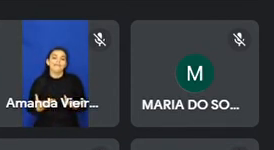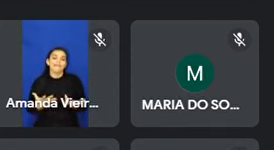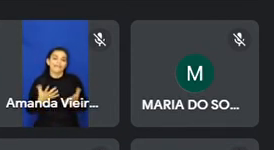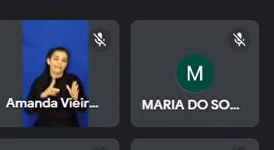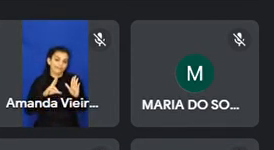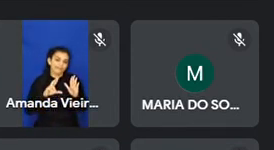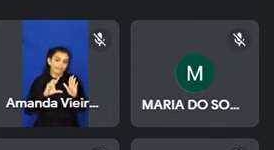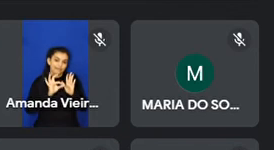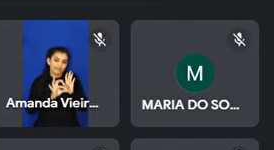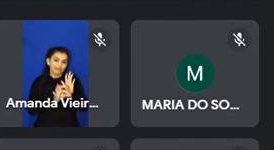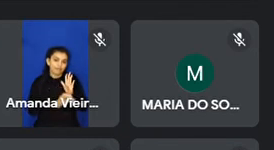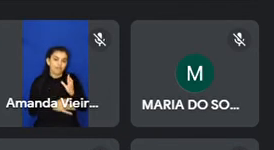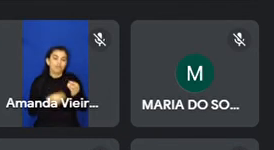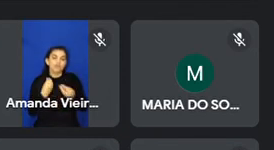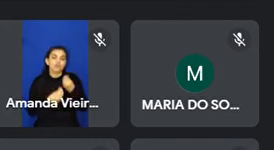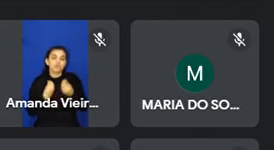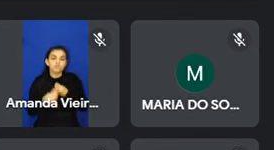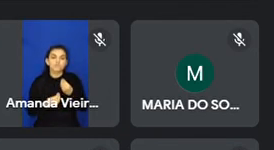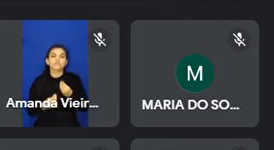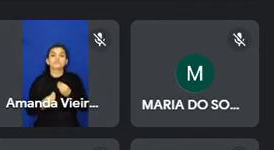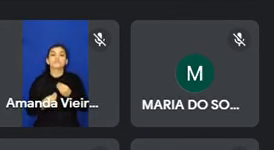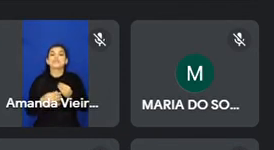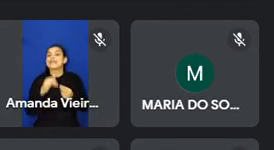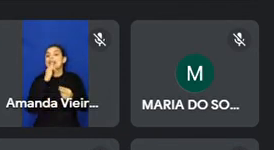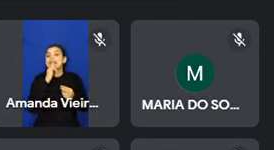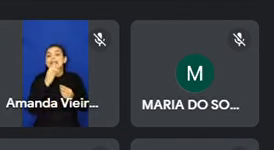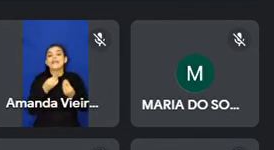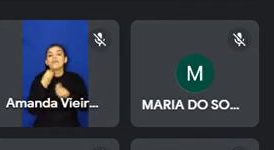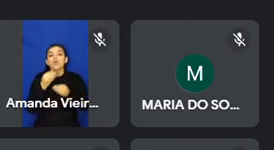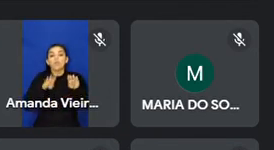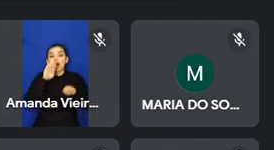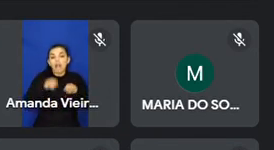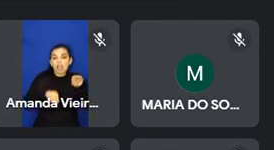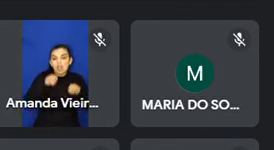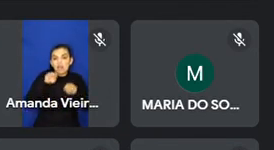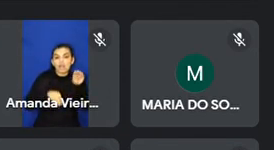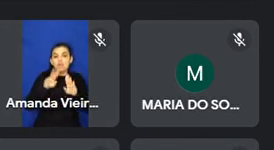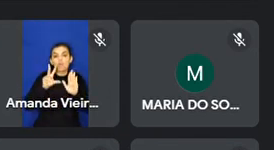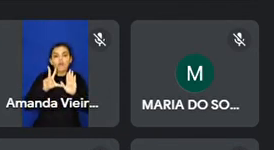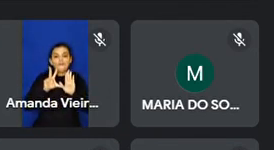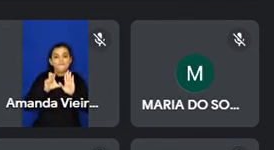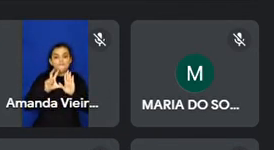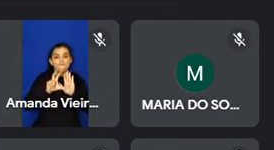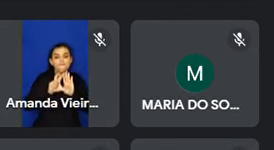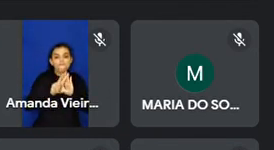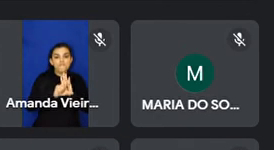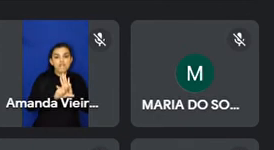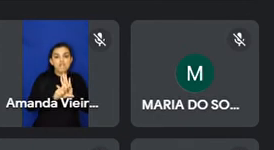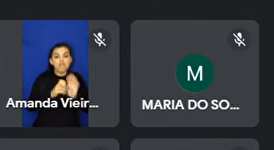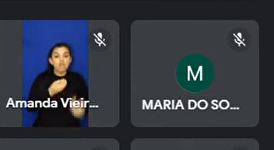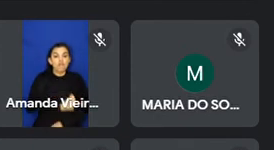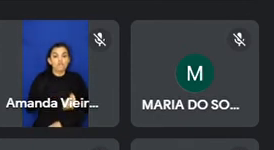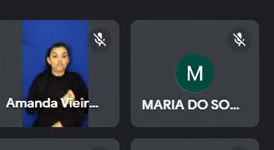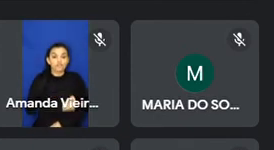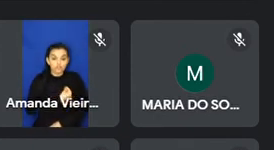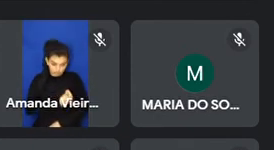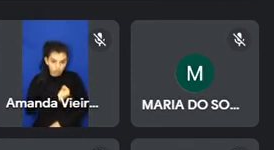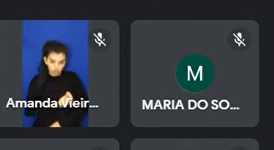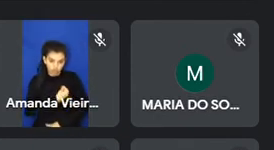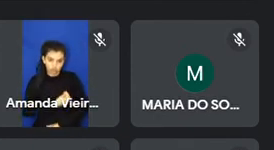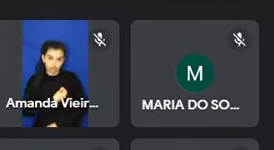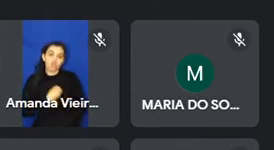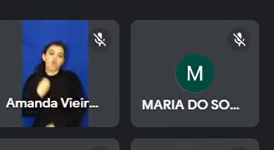no atenuado, quando a gente atenua o vírus vivo ou o micro-organismo vivo, né, a gente não